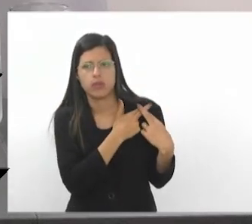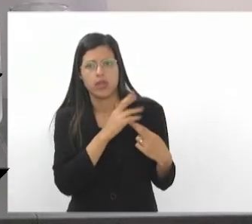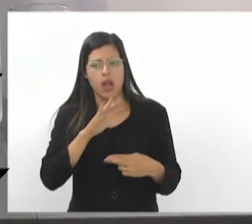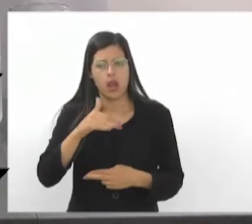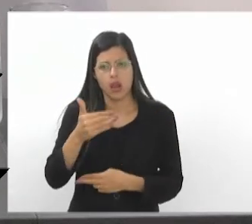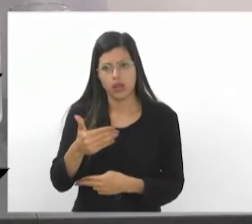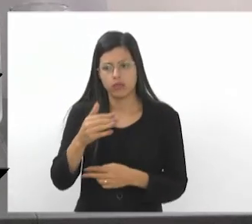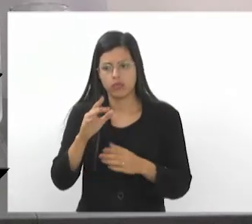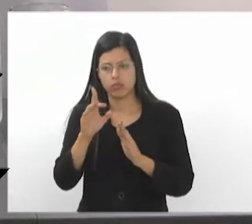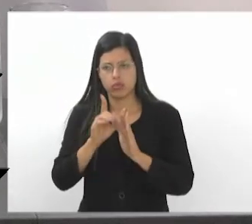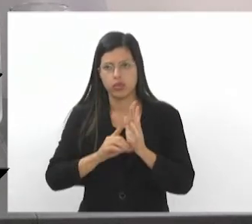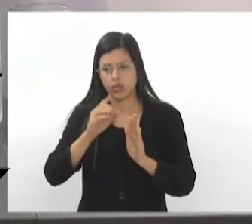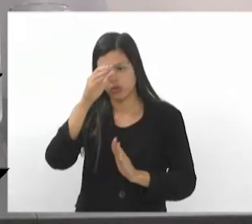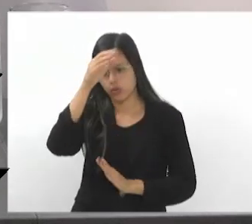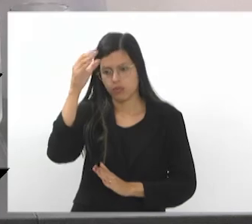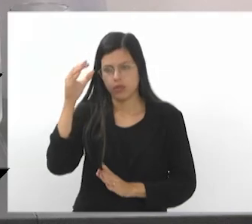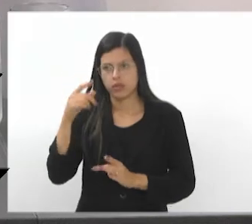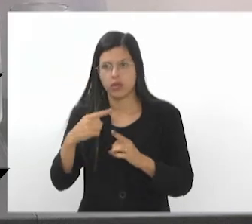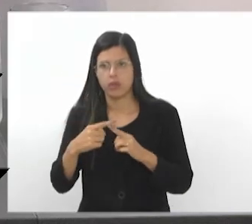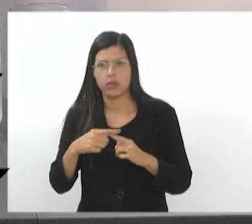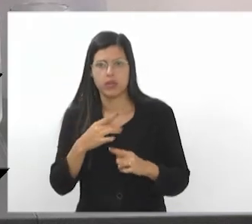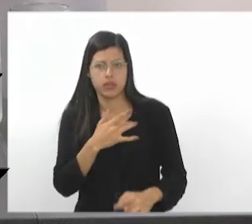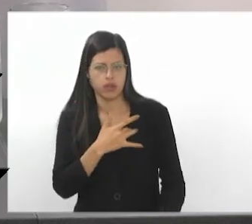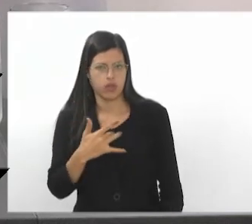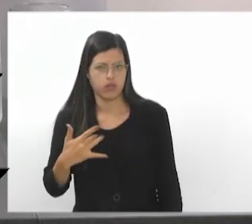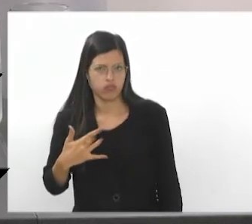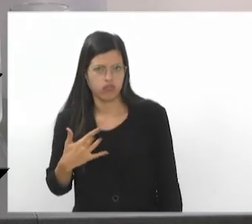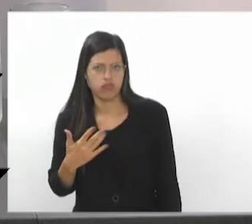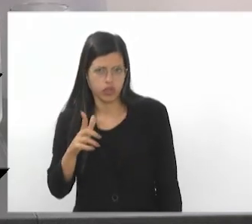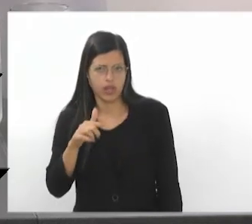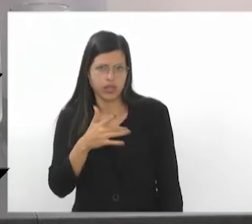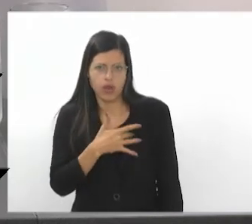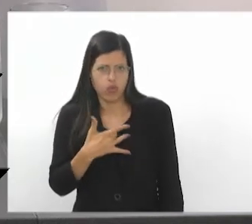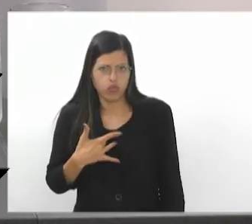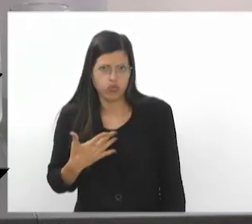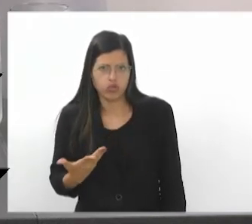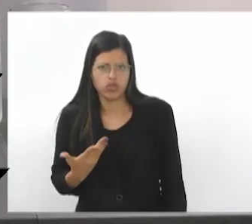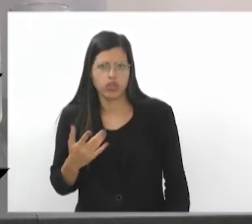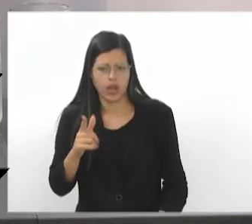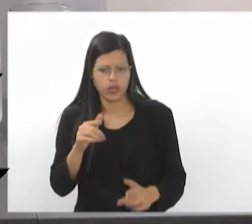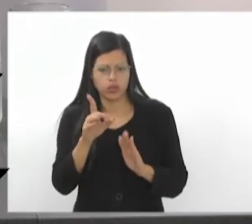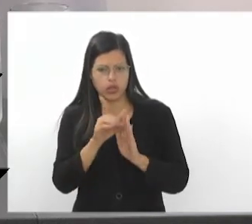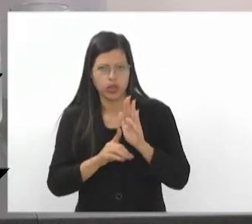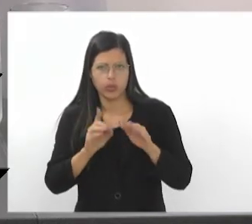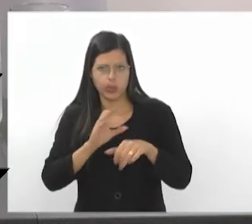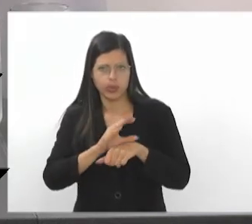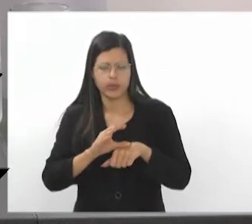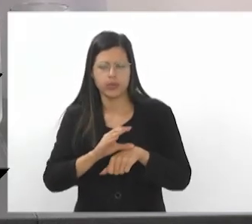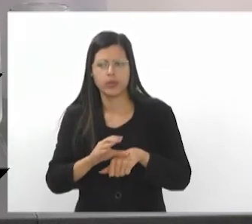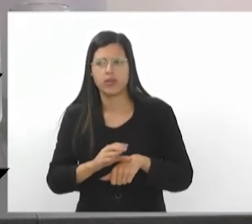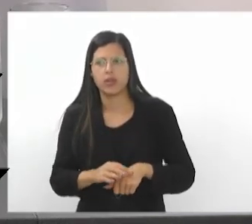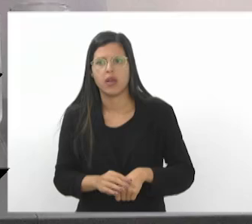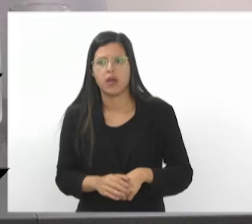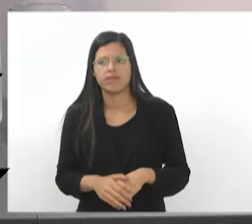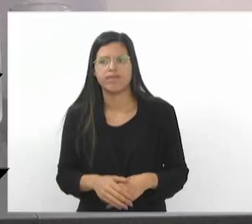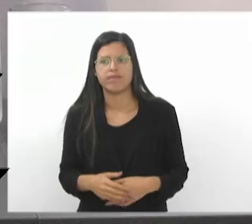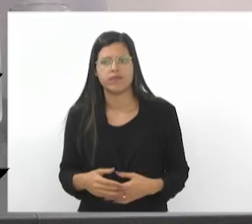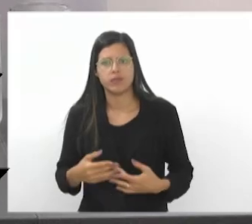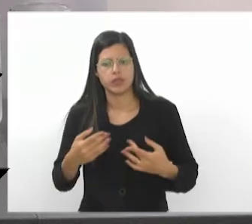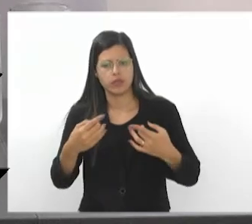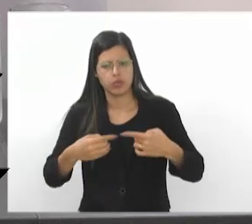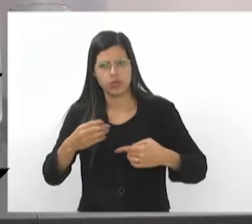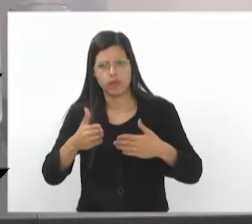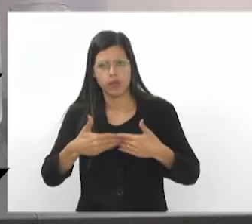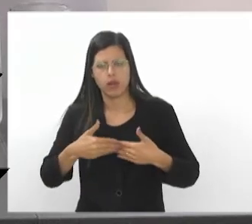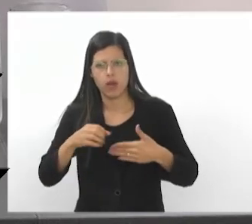saúde é saúde, direito fundamental na veia. Então, agradeço aí as discussões, encerrada a discussão e votação. Senhores que aprovam permaneçam